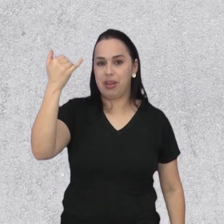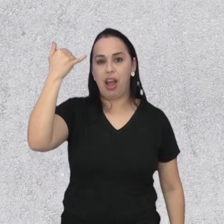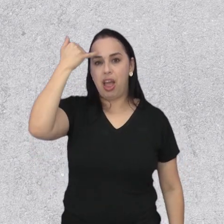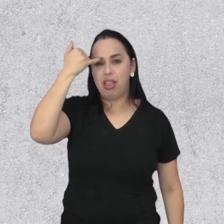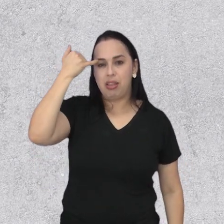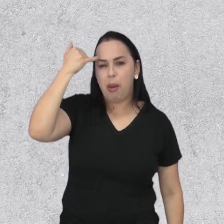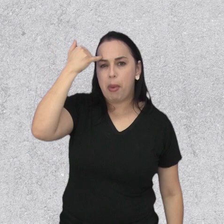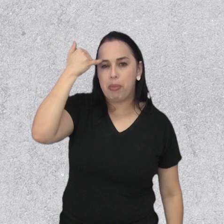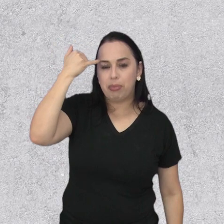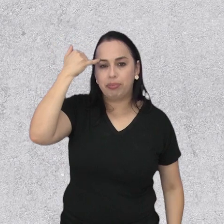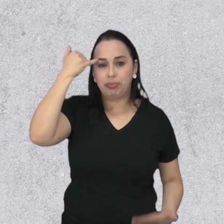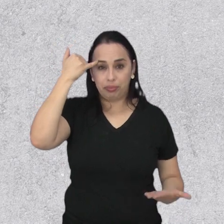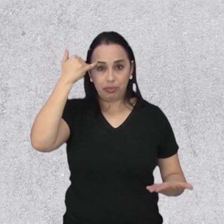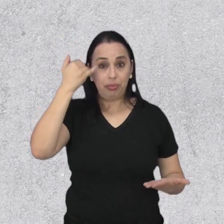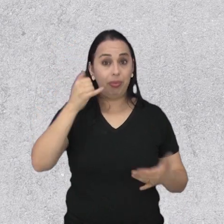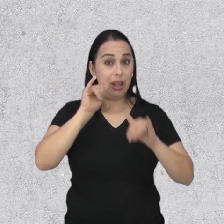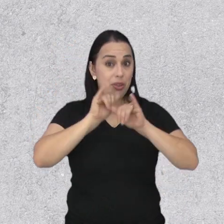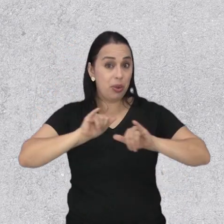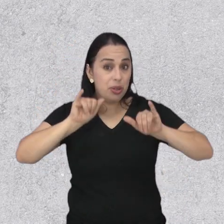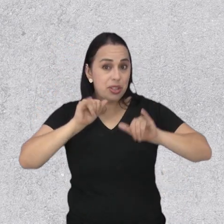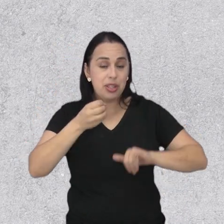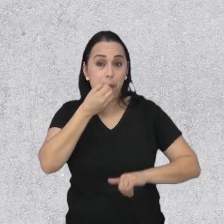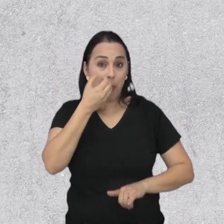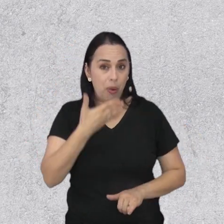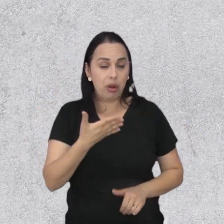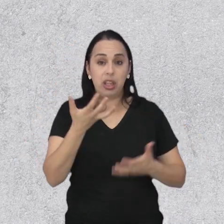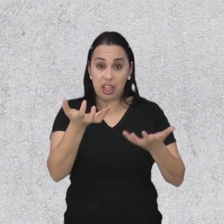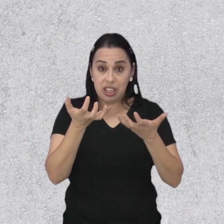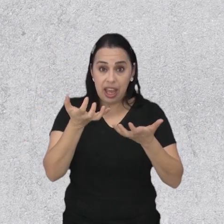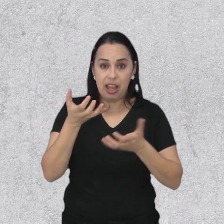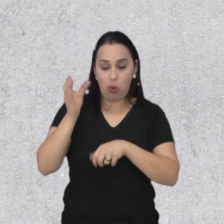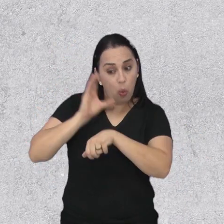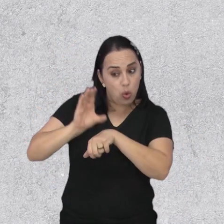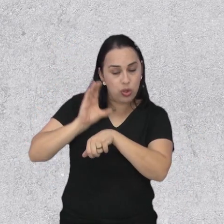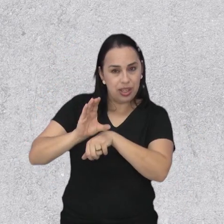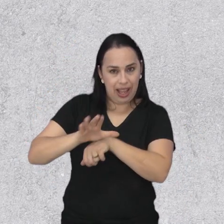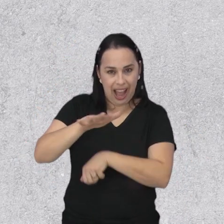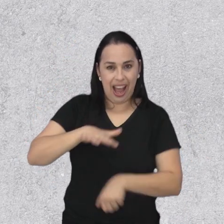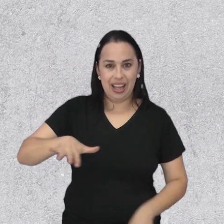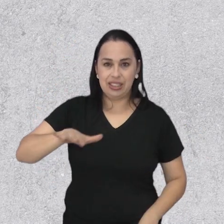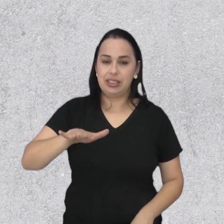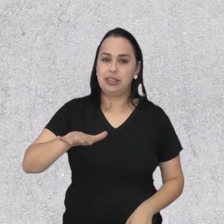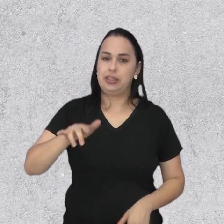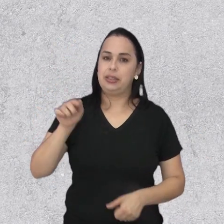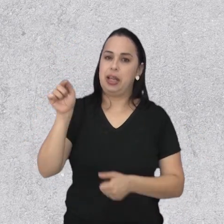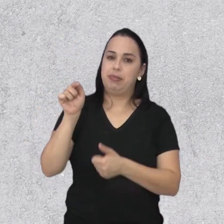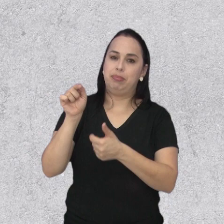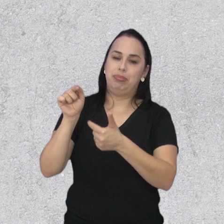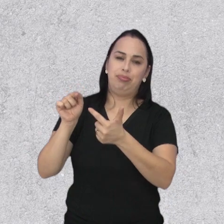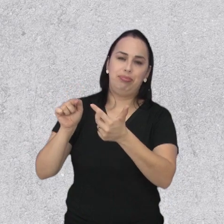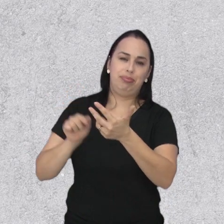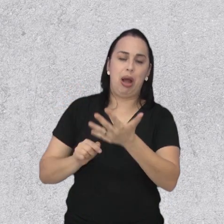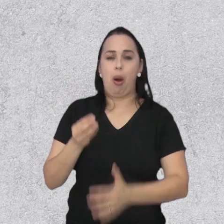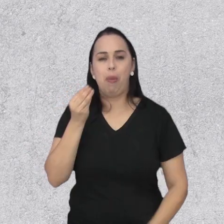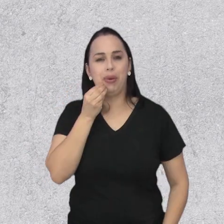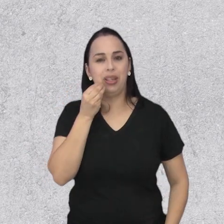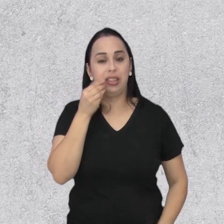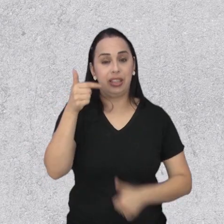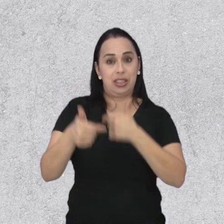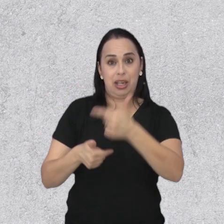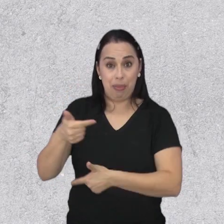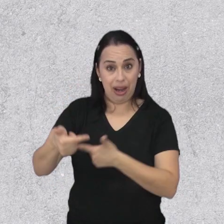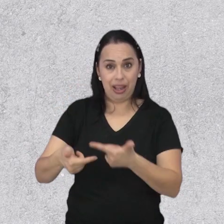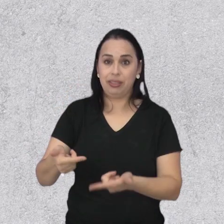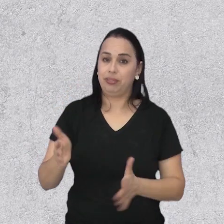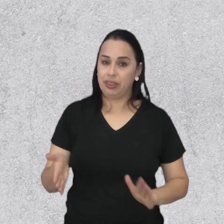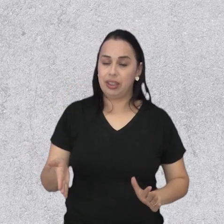popular foi a micropigmentação. Uma boa notícia para quem pensa em investir nessa área. E olha, existem várias possibilidades